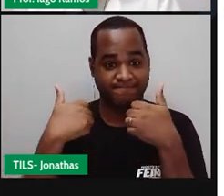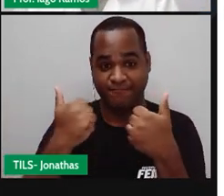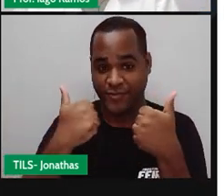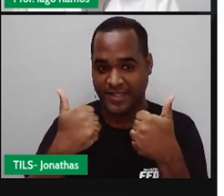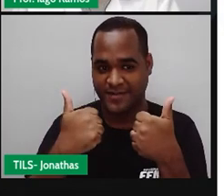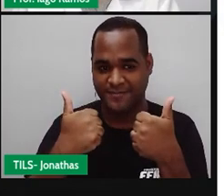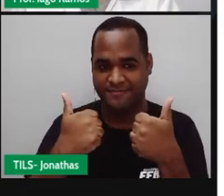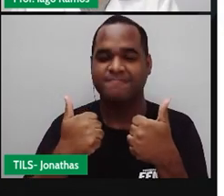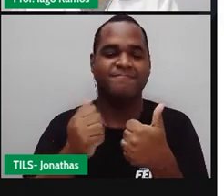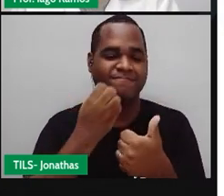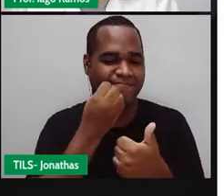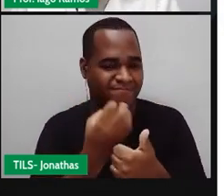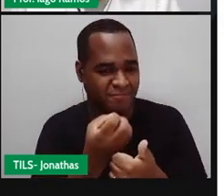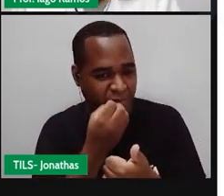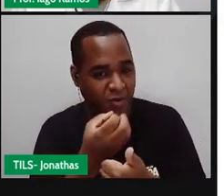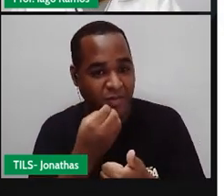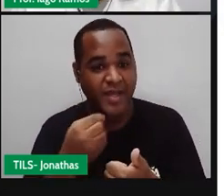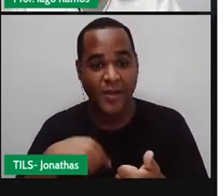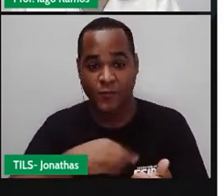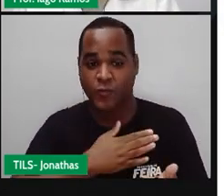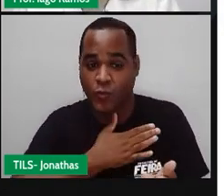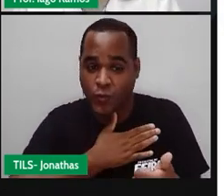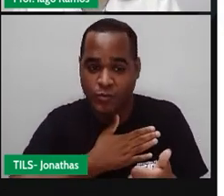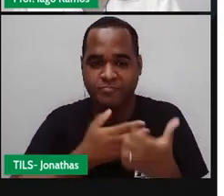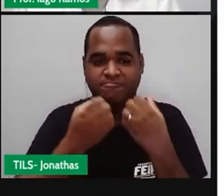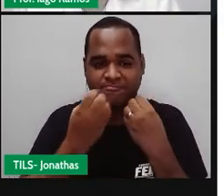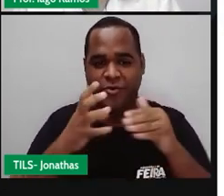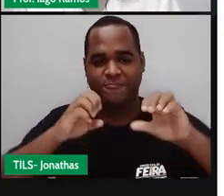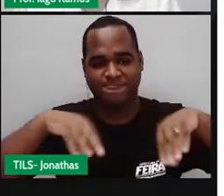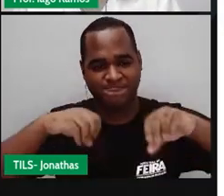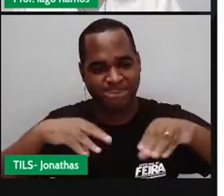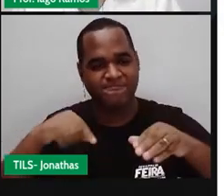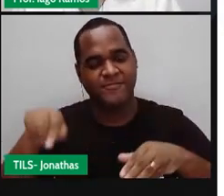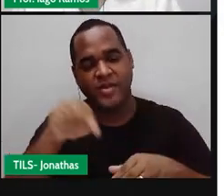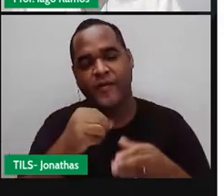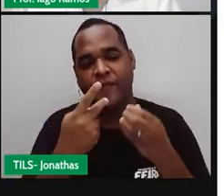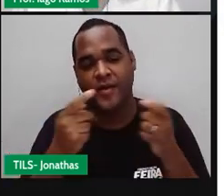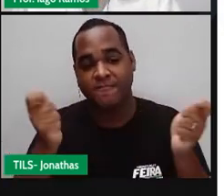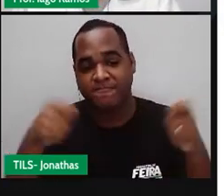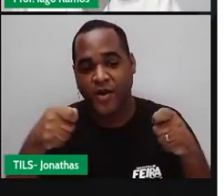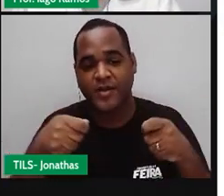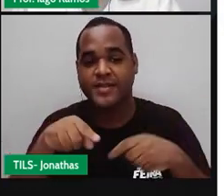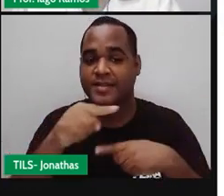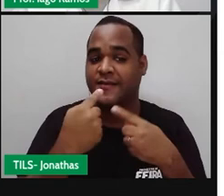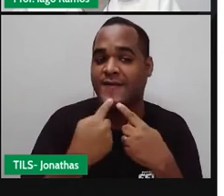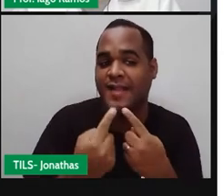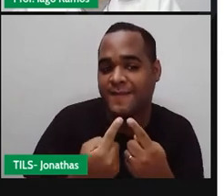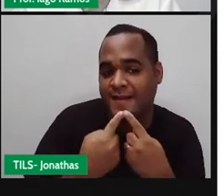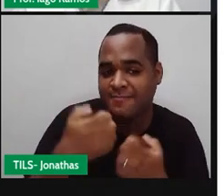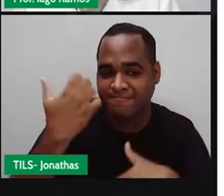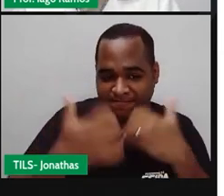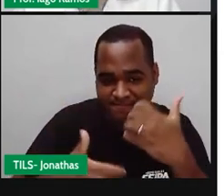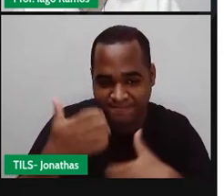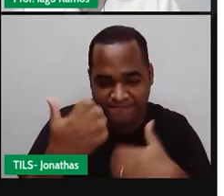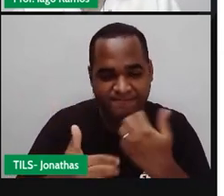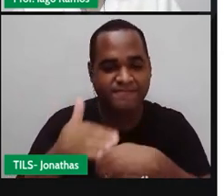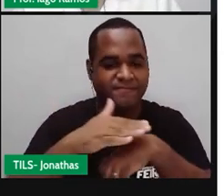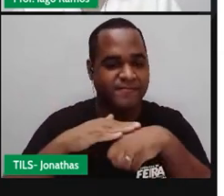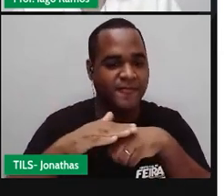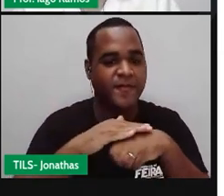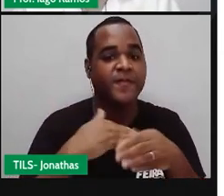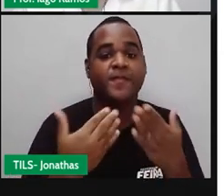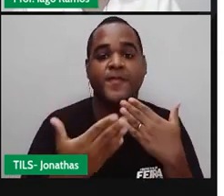essa aula eu espero que sim eu curti muito tá aqui podendo falar essas coisinhas interessantes para vocês